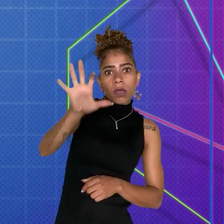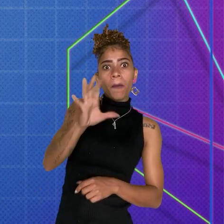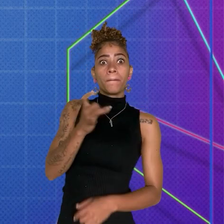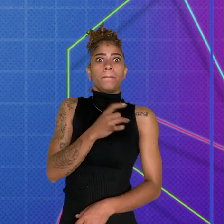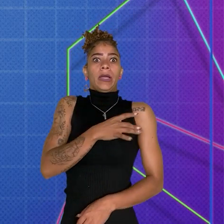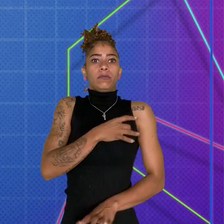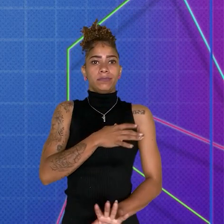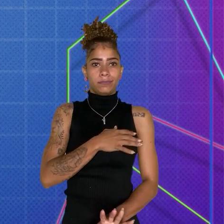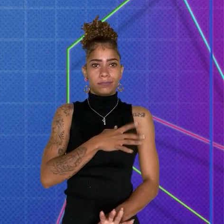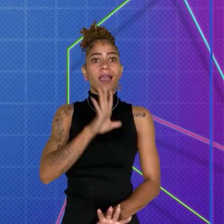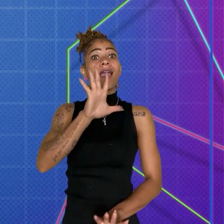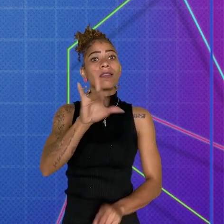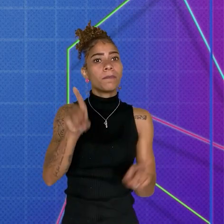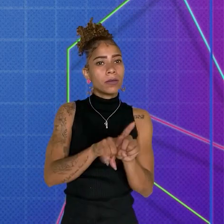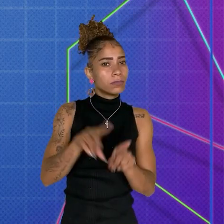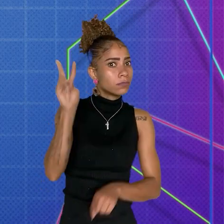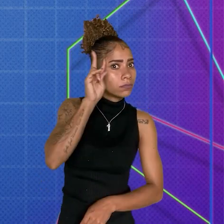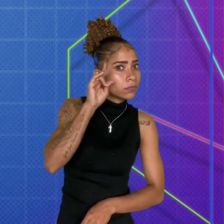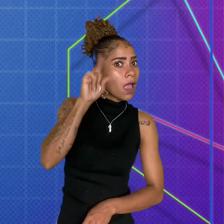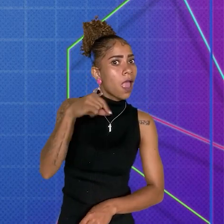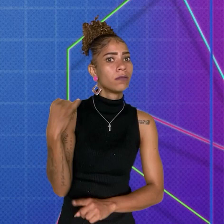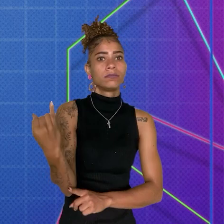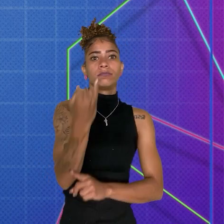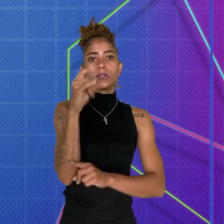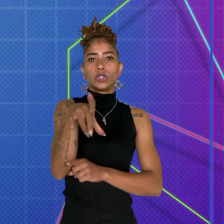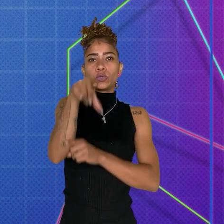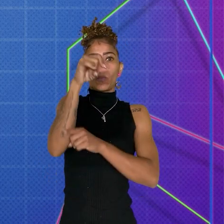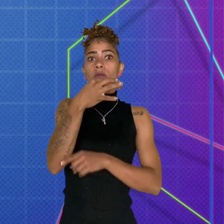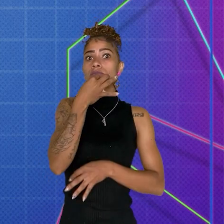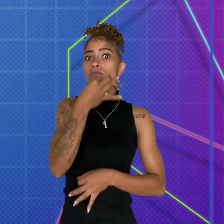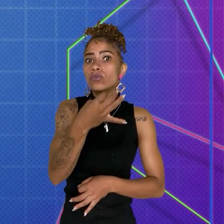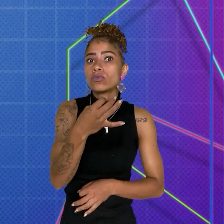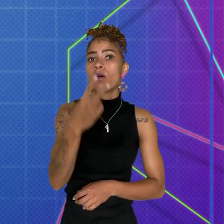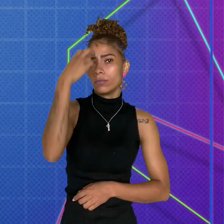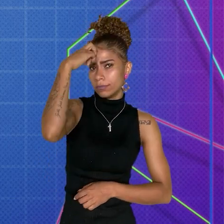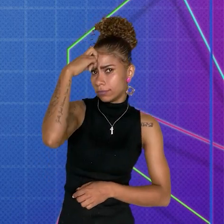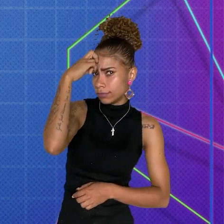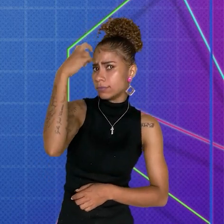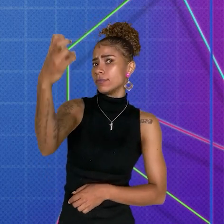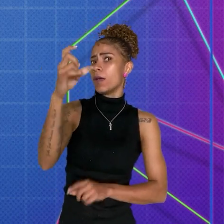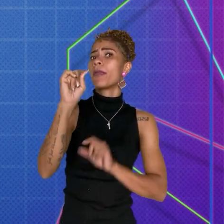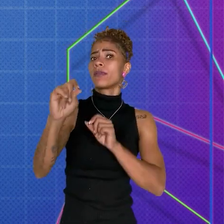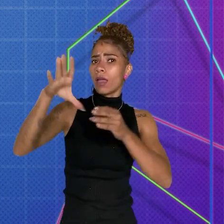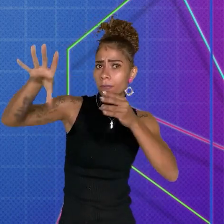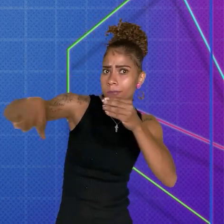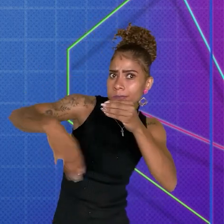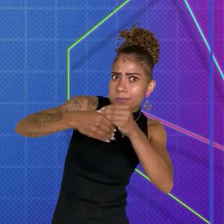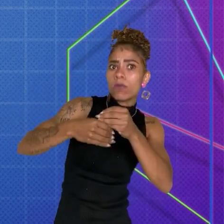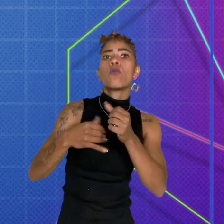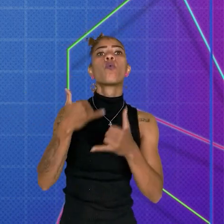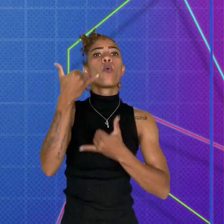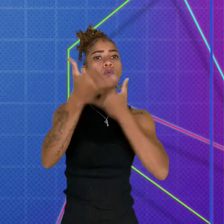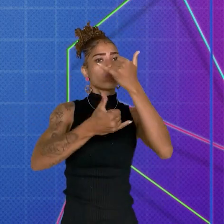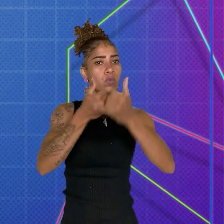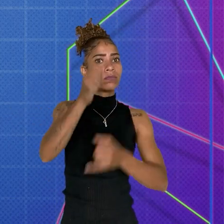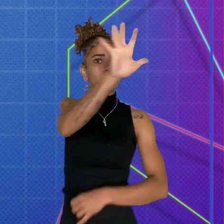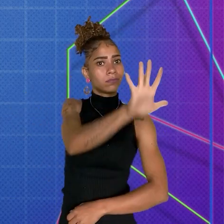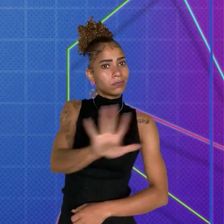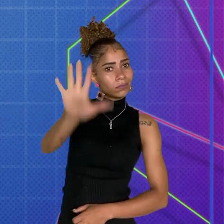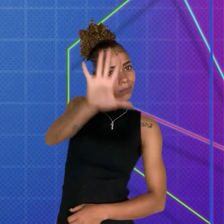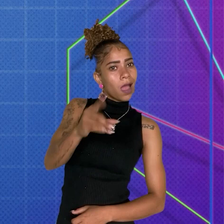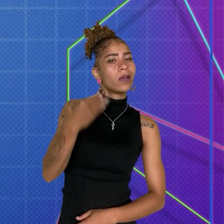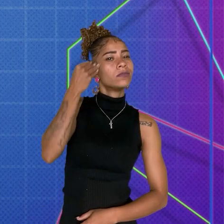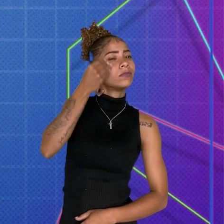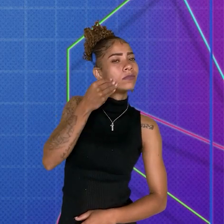e amedrontadora. Ressaltamos que é fundamental escolher os efeitos sonoros com sabedoria para contribuir para a atmosfera geral do